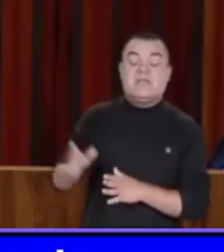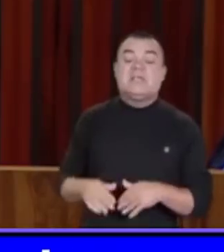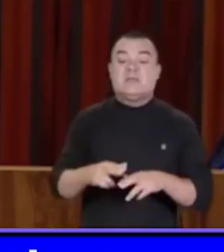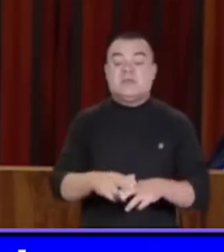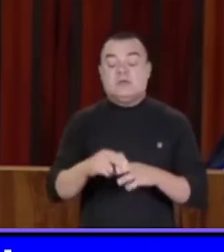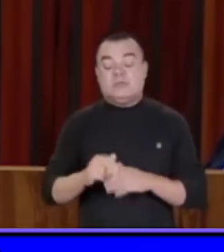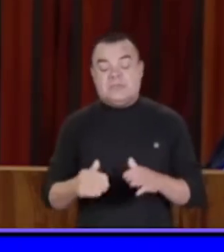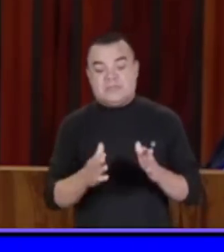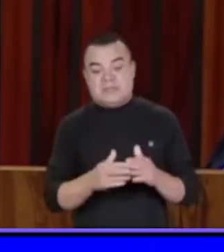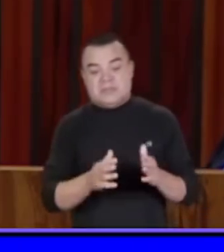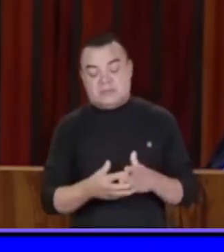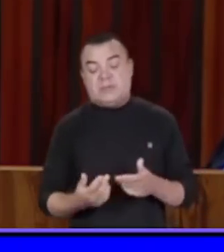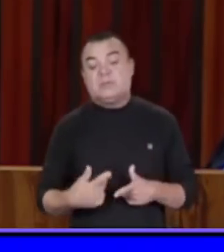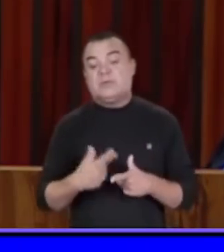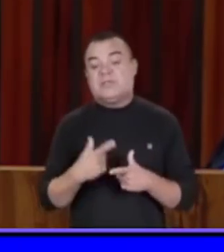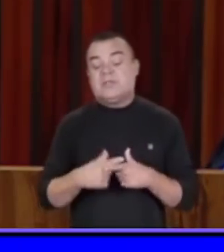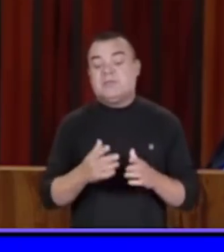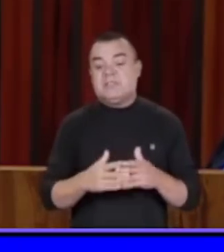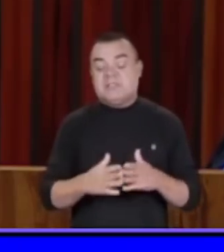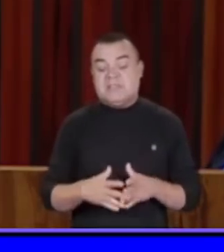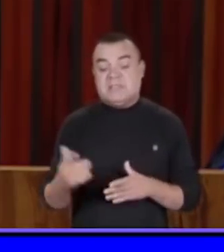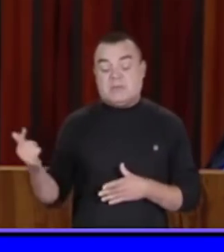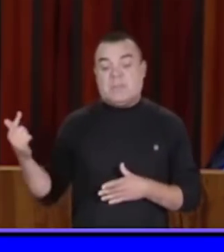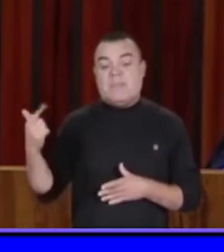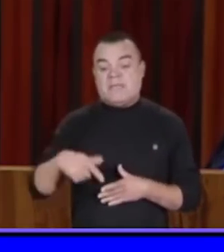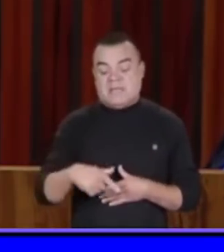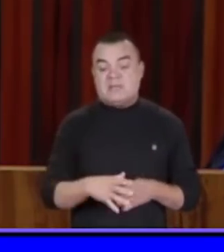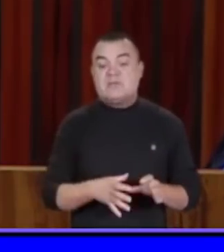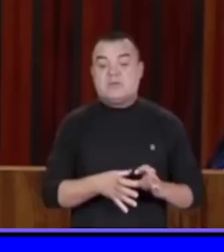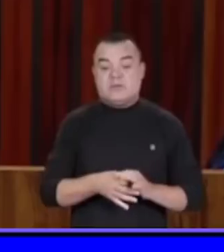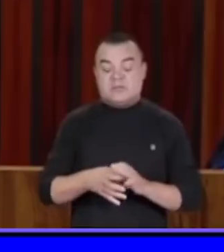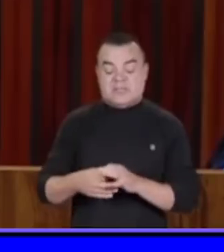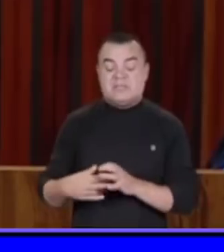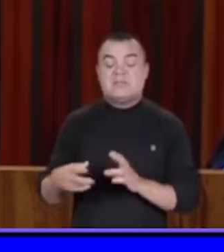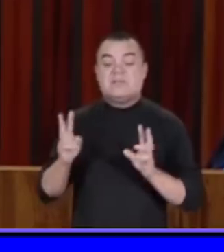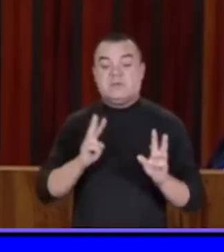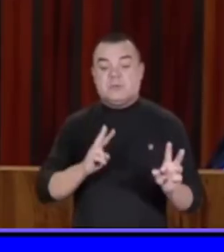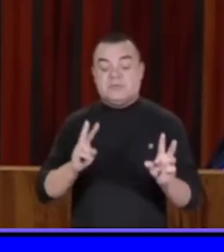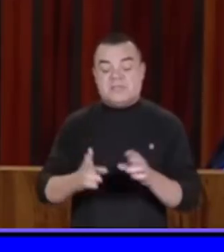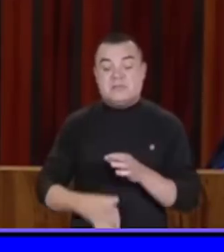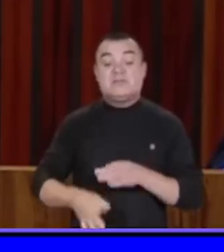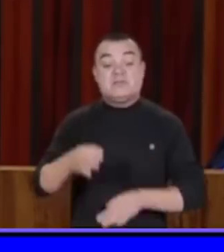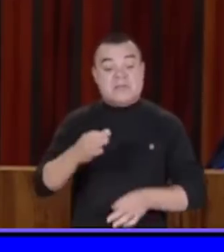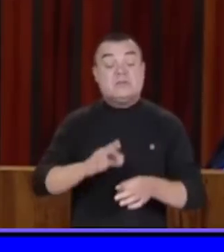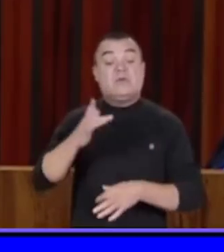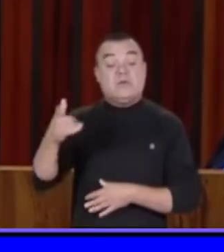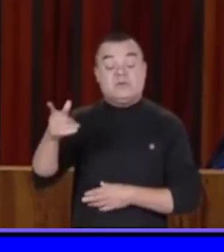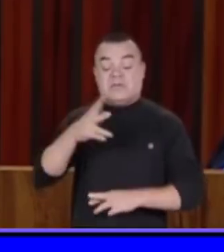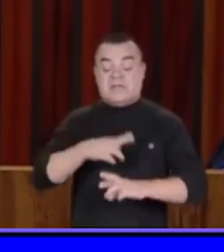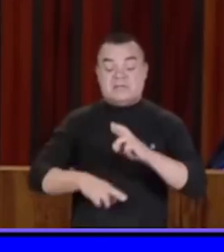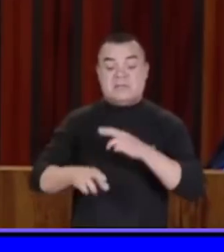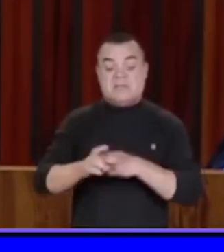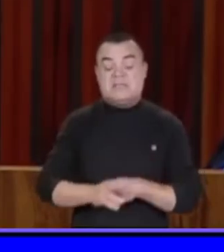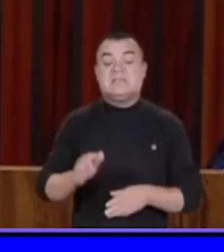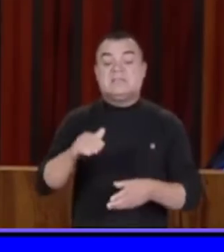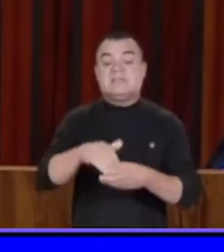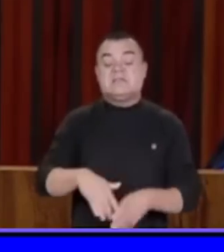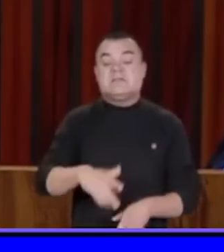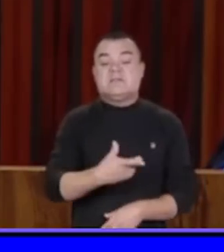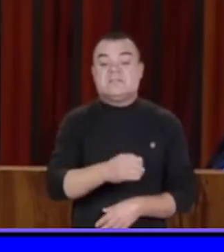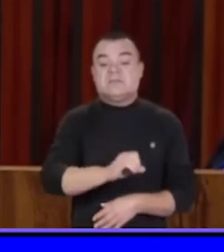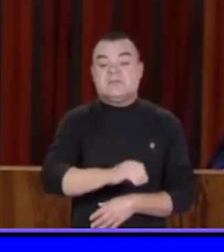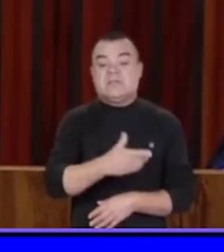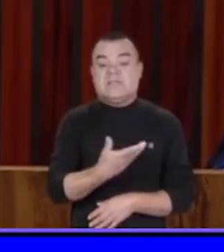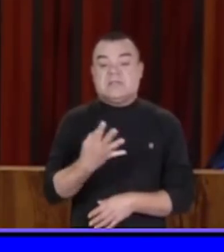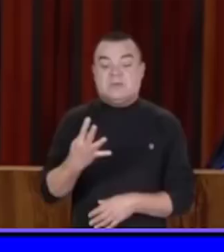de pedir. Foi esse o contexto que se viu presente em julgado outro bem conhecido, relacionado com as eleições de 2014. Aqui,